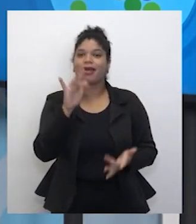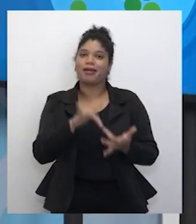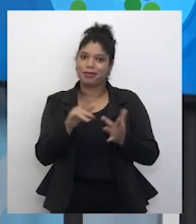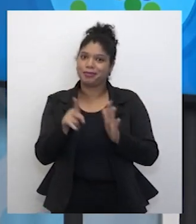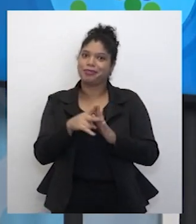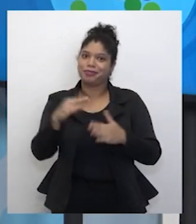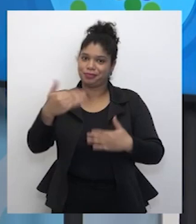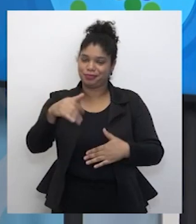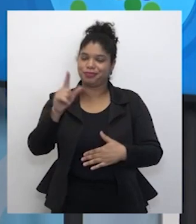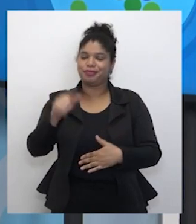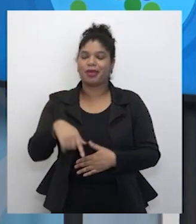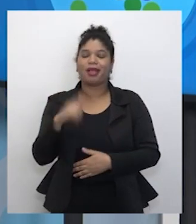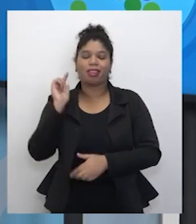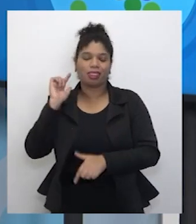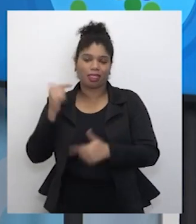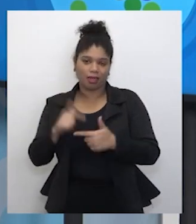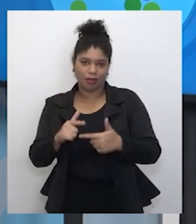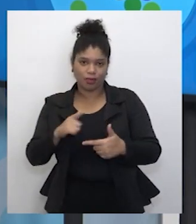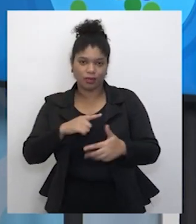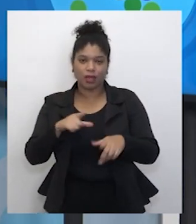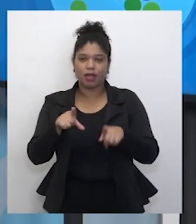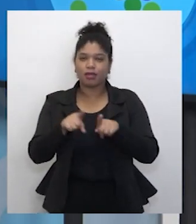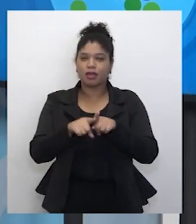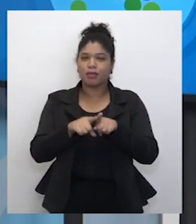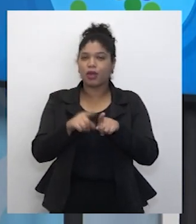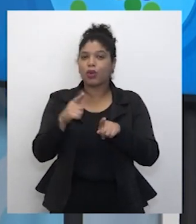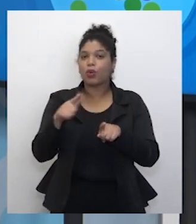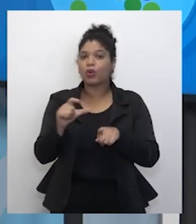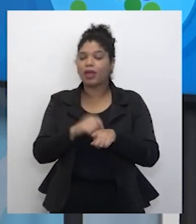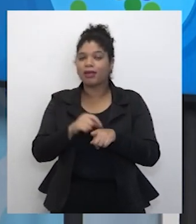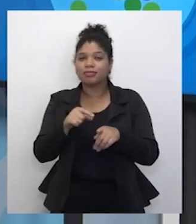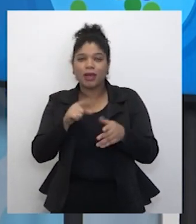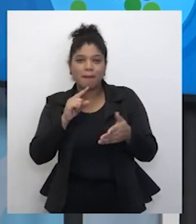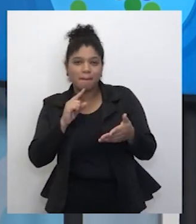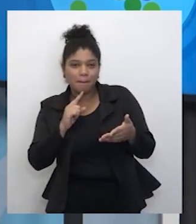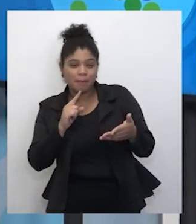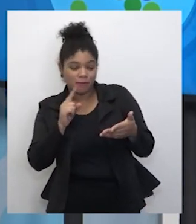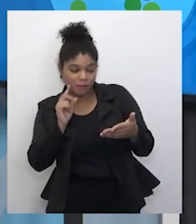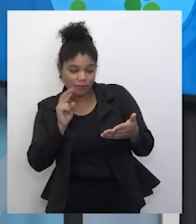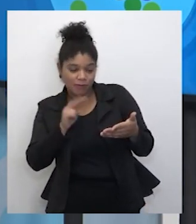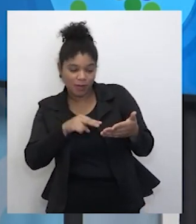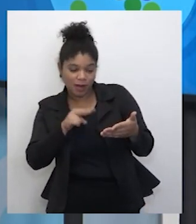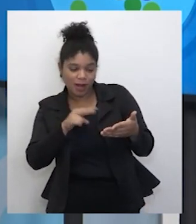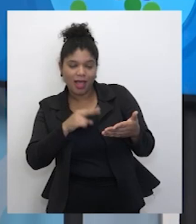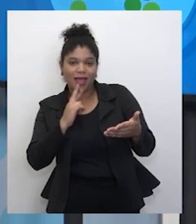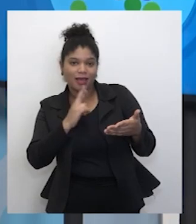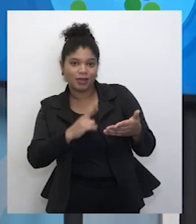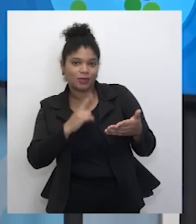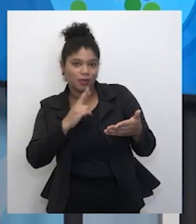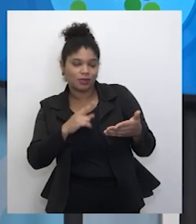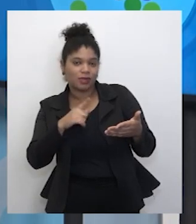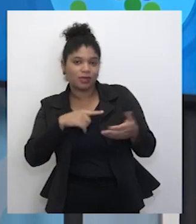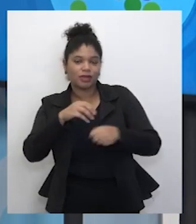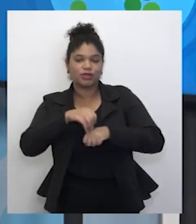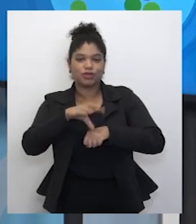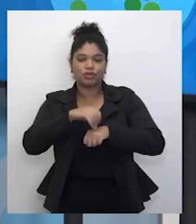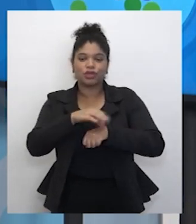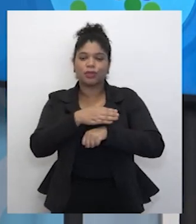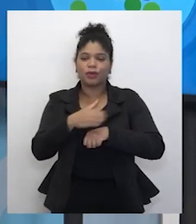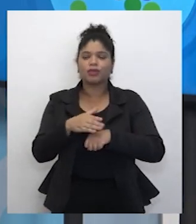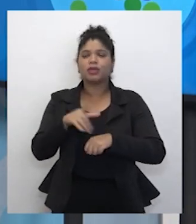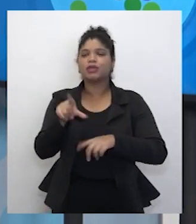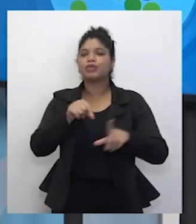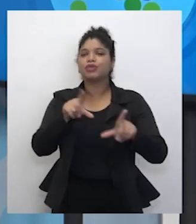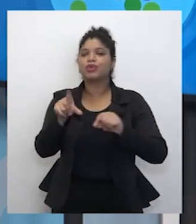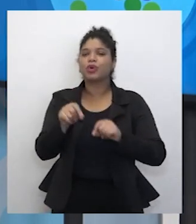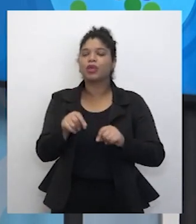de seleção, temos também um valioso laboratório de resoluções, dando dicas para você descartar